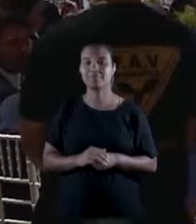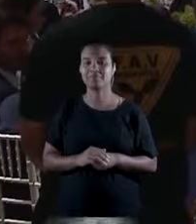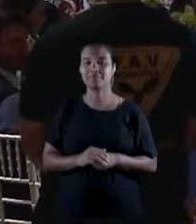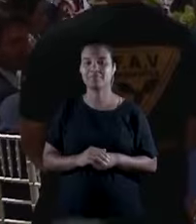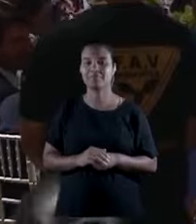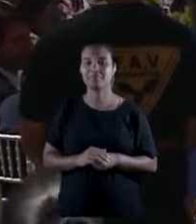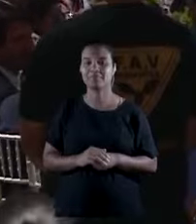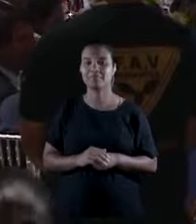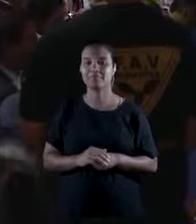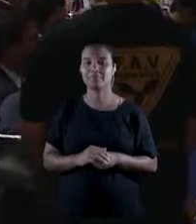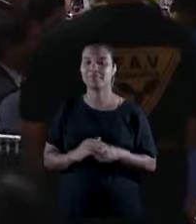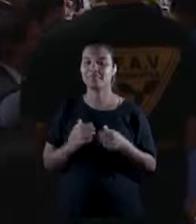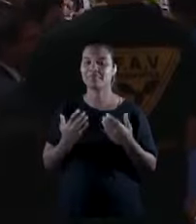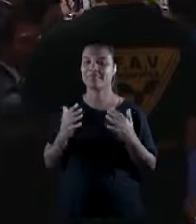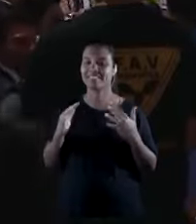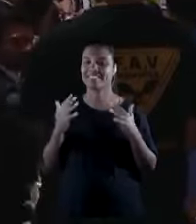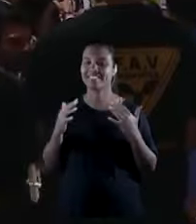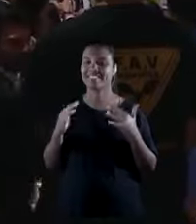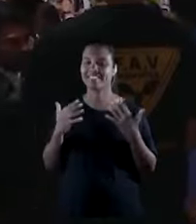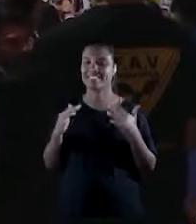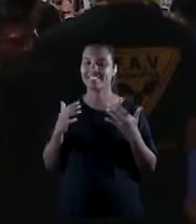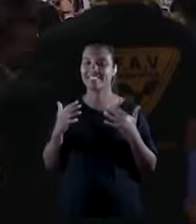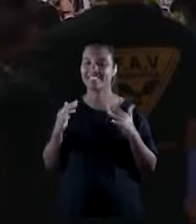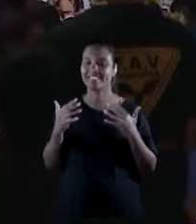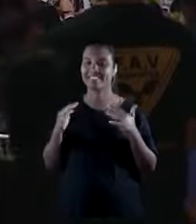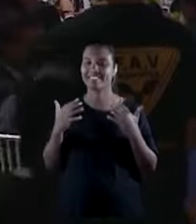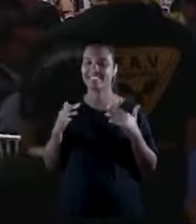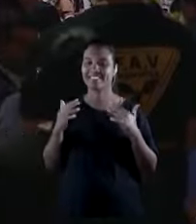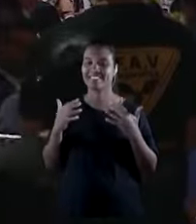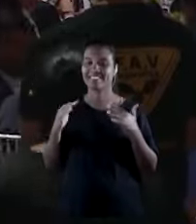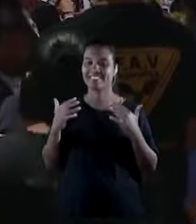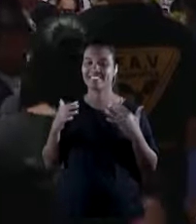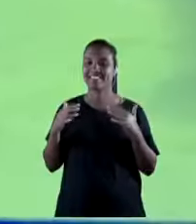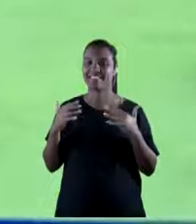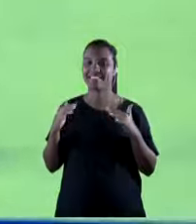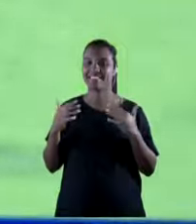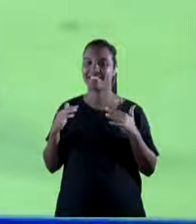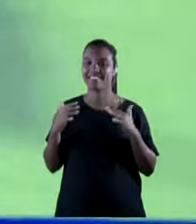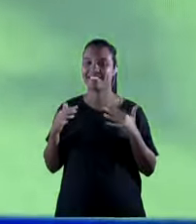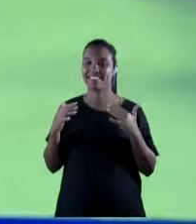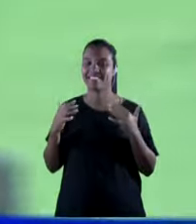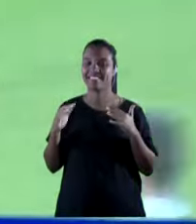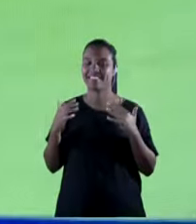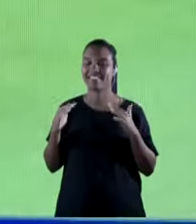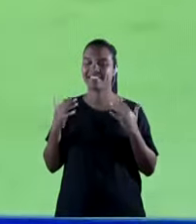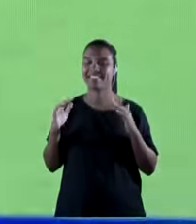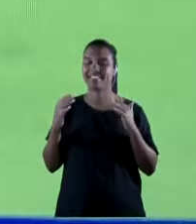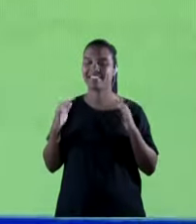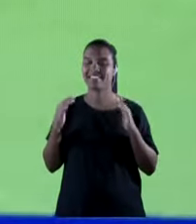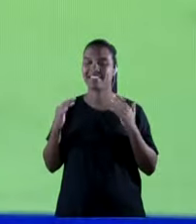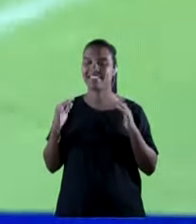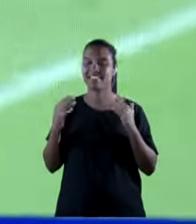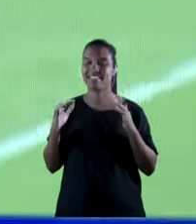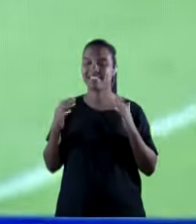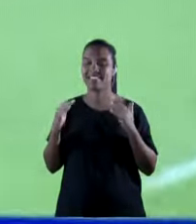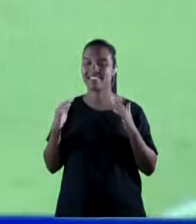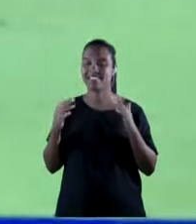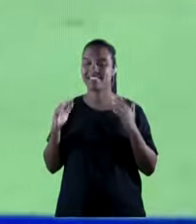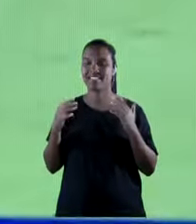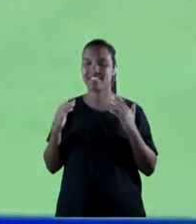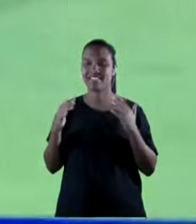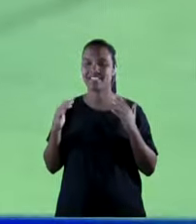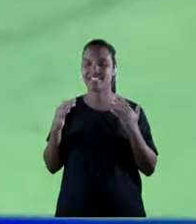Ah, era fácil marcar. Parabéns. De cabeça. Fácil, sobe nada. Uma escada você tem que marcar ele. Honrando o Leivinha